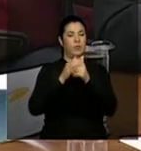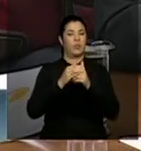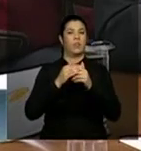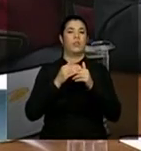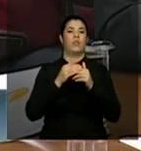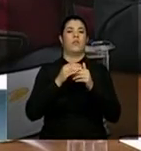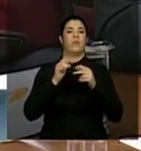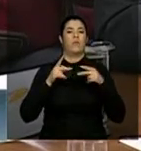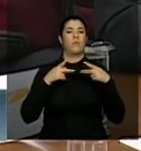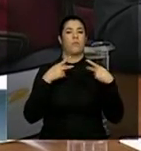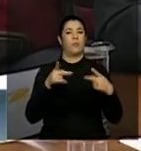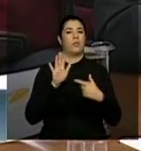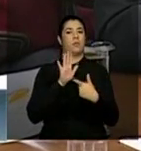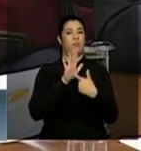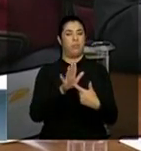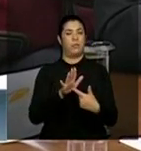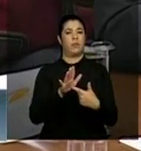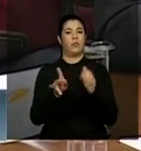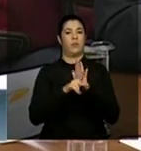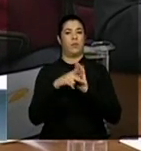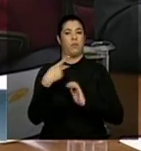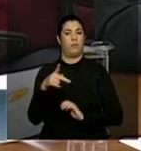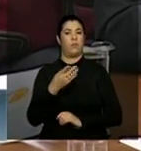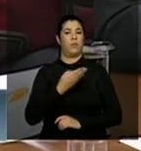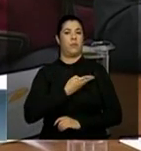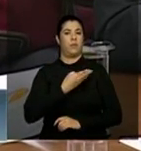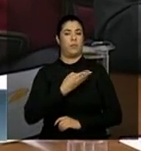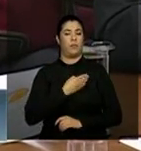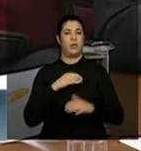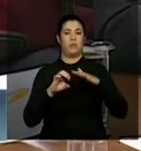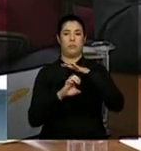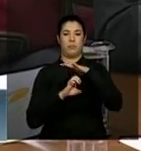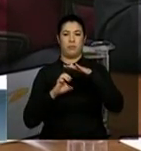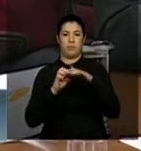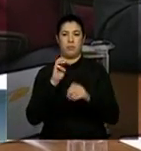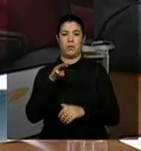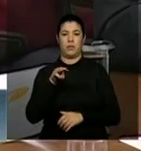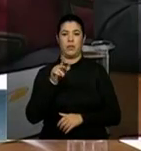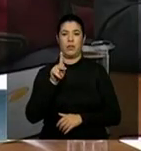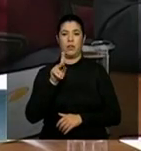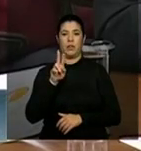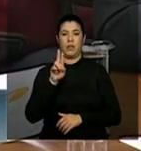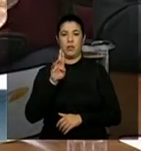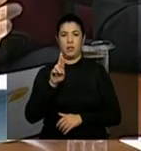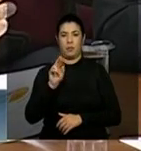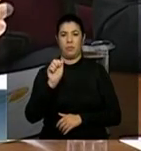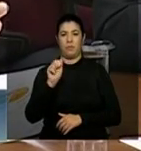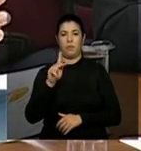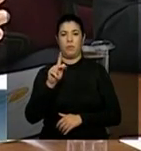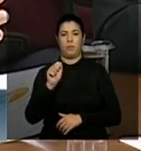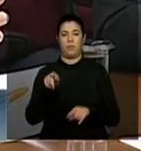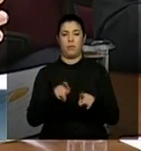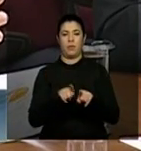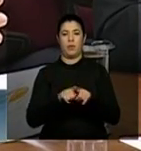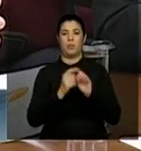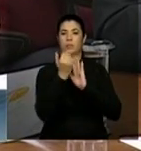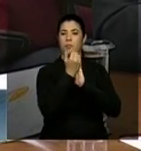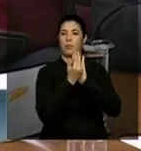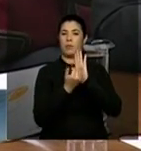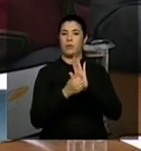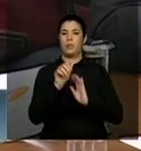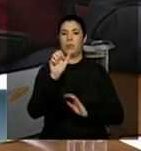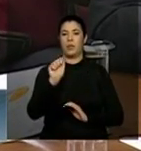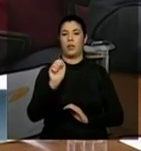o próprio nosso companheiro presidente da Embrapa, das produções integradas. através até do programa ABC.